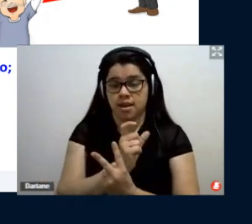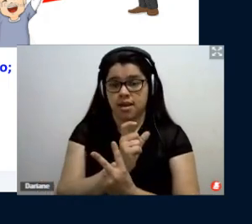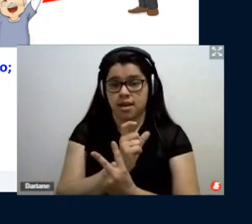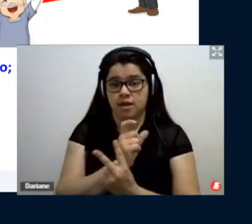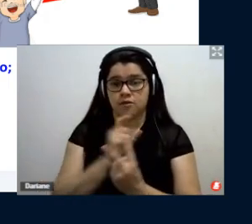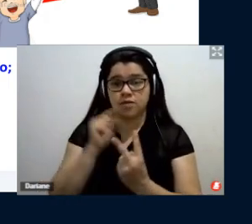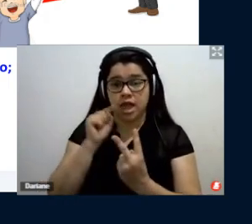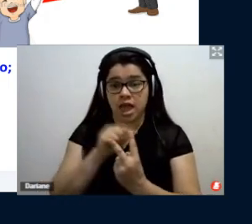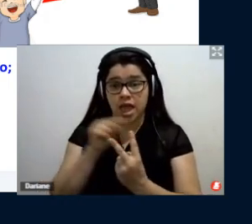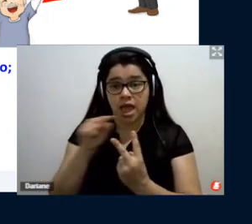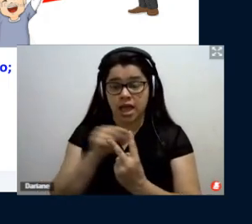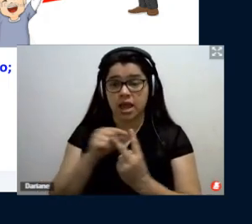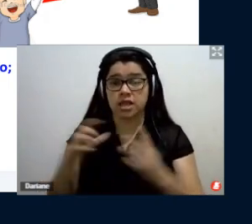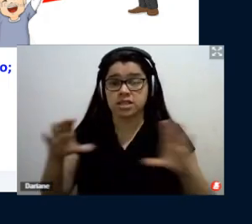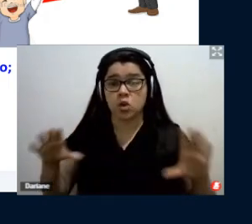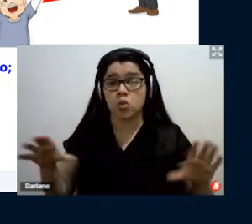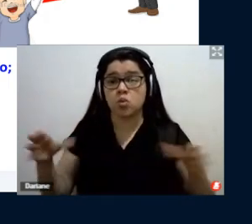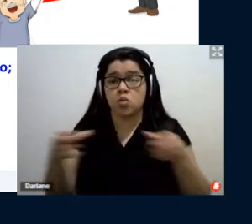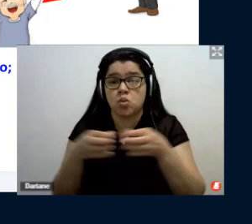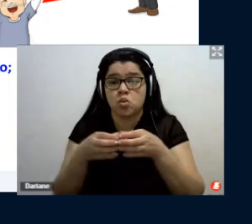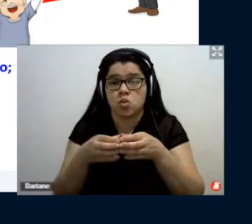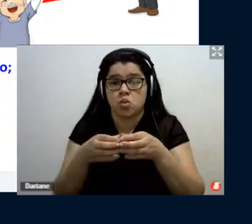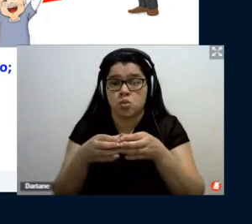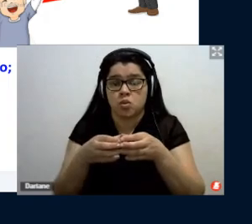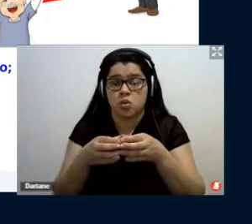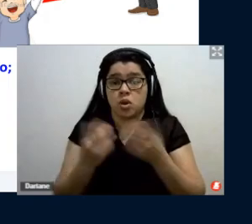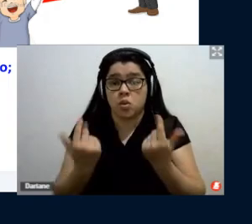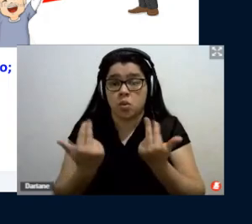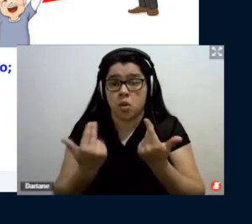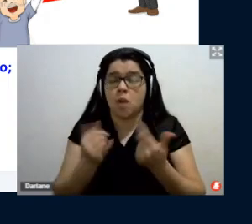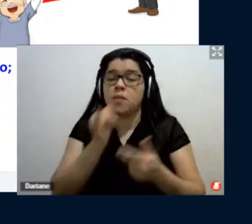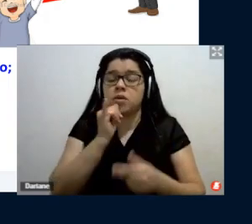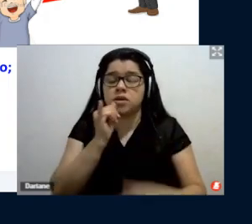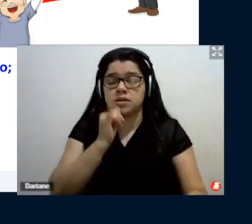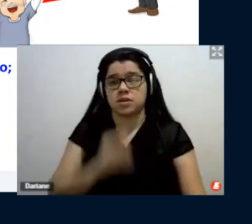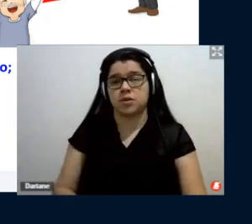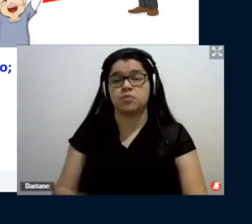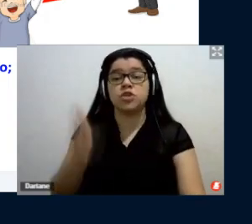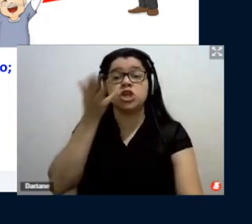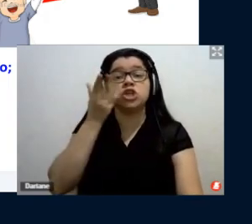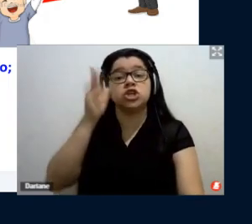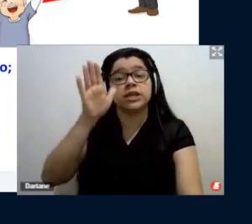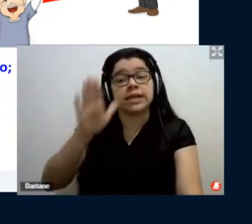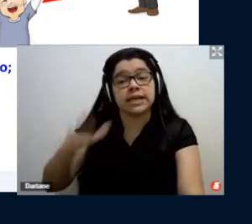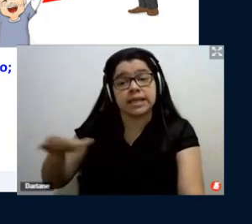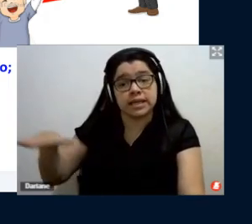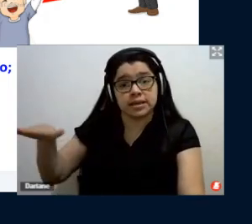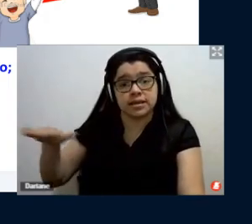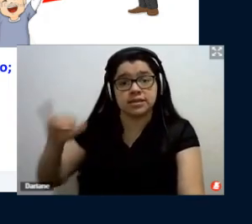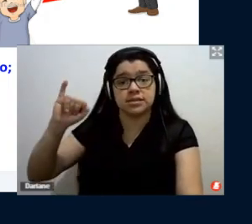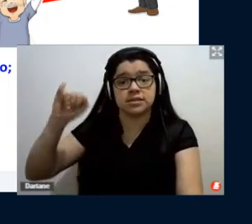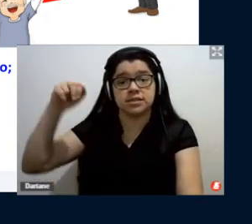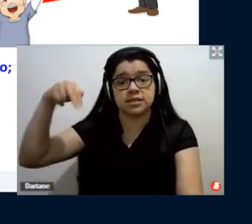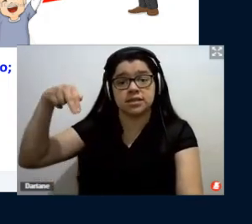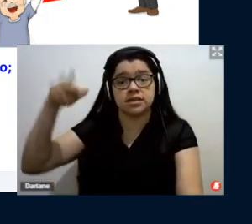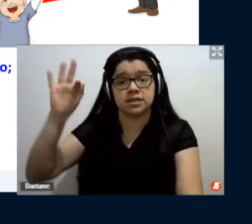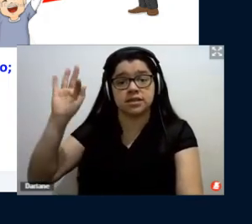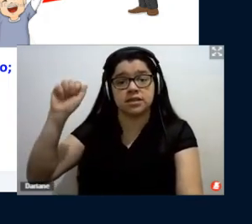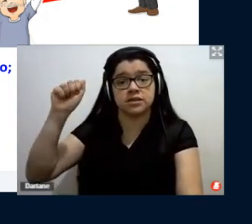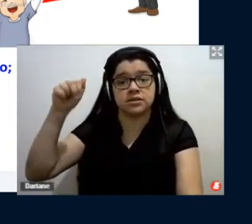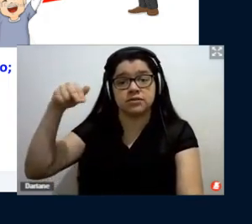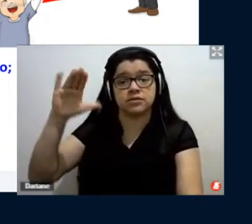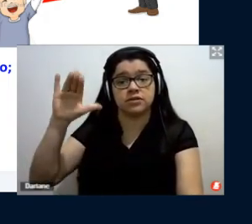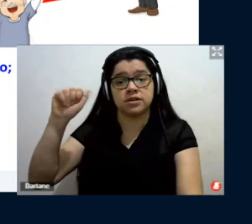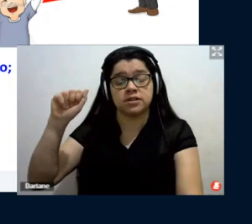de palavras. E eu tenho de infância funcionando como um adjetivo,